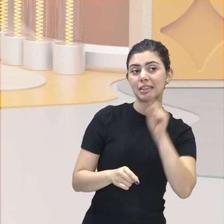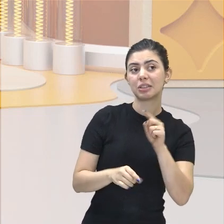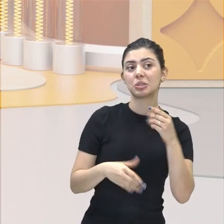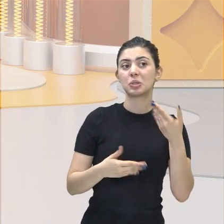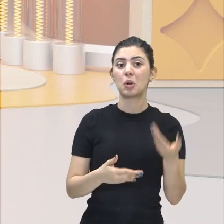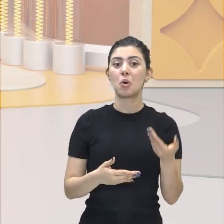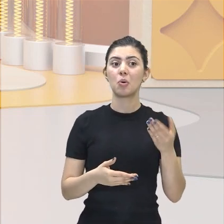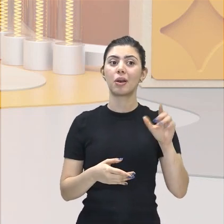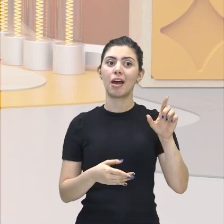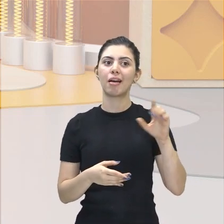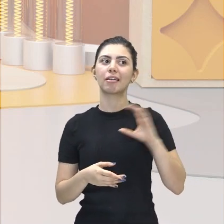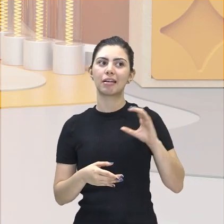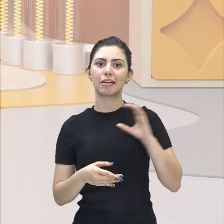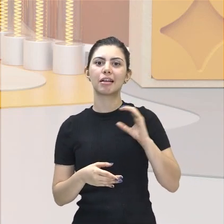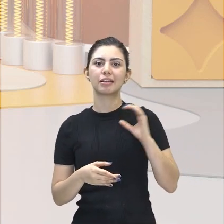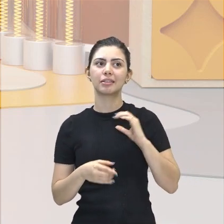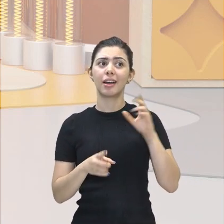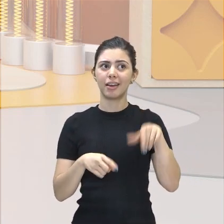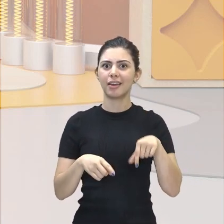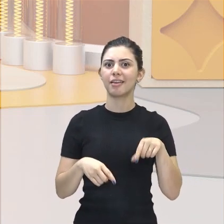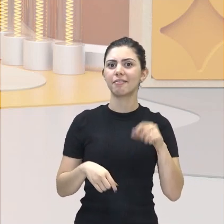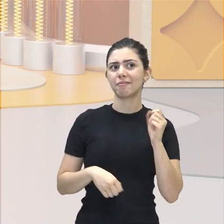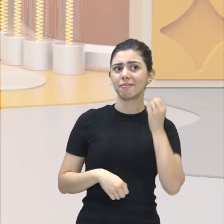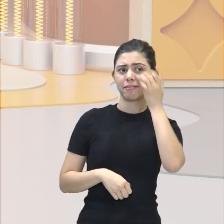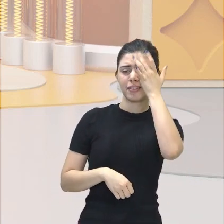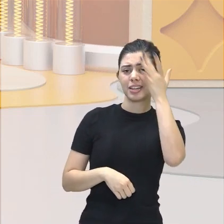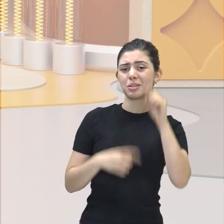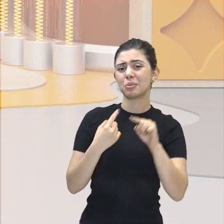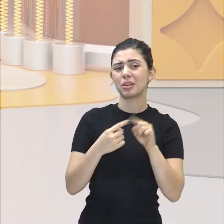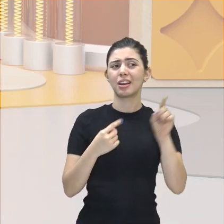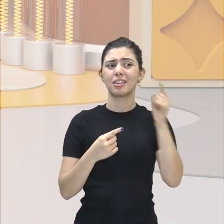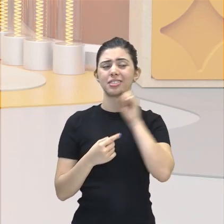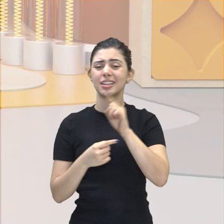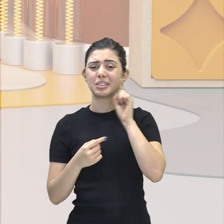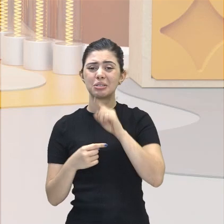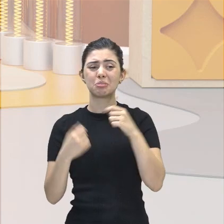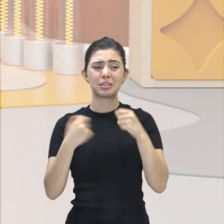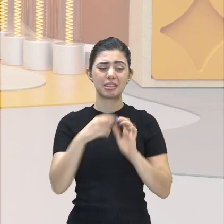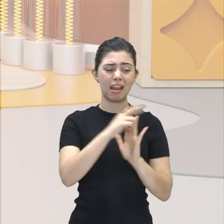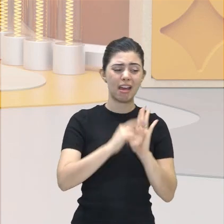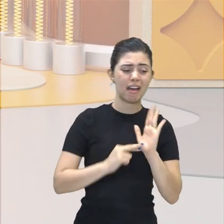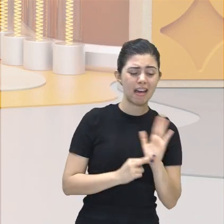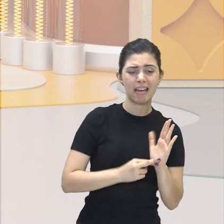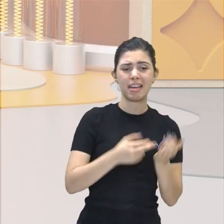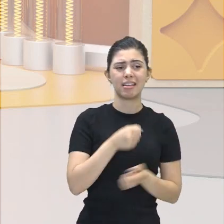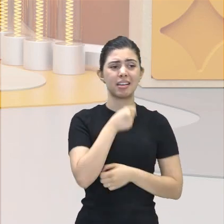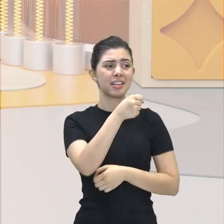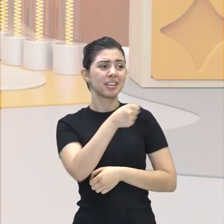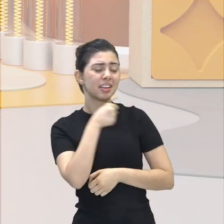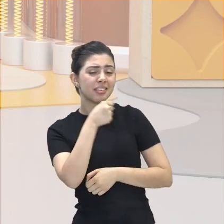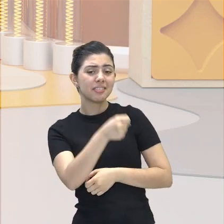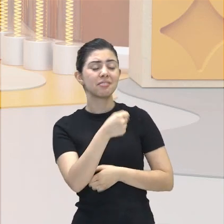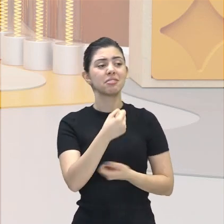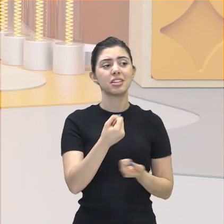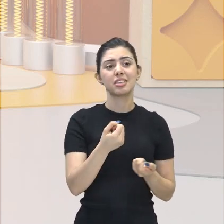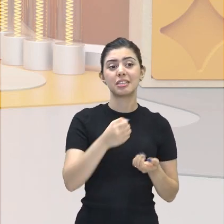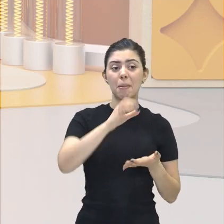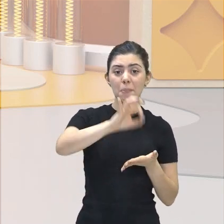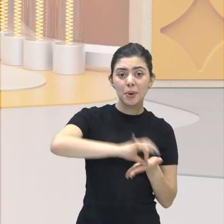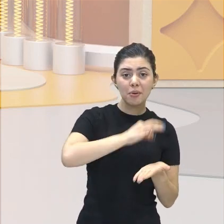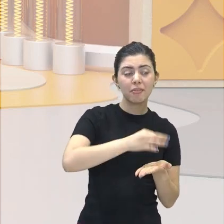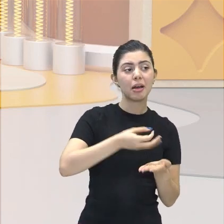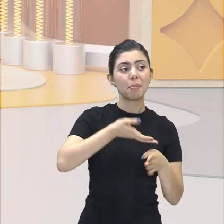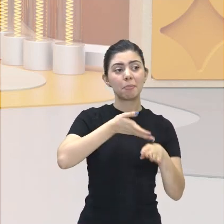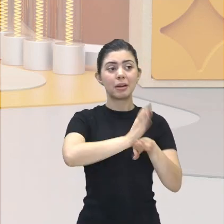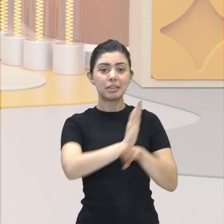até um pouco mais fácil, viu? Mas para os Estados Unidos tem que ter todo um procedimento, uma burocracia, tem que fazer entrevista para receber o visto, tem que ter o